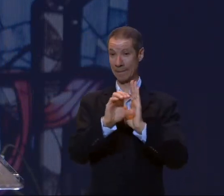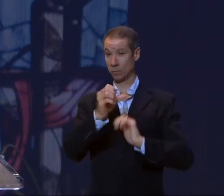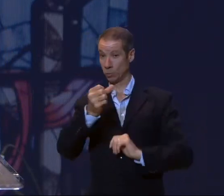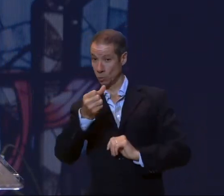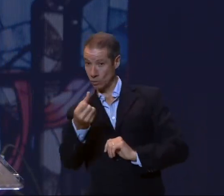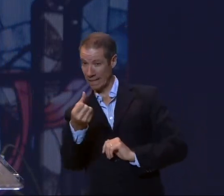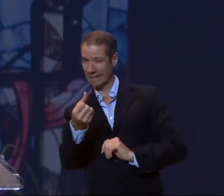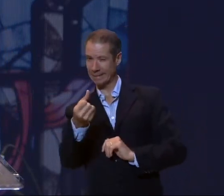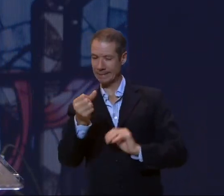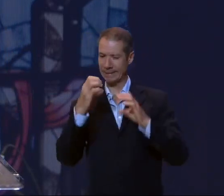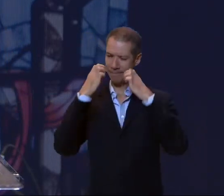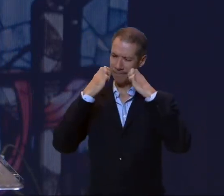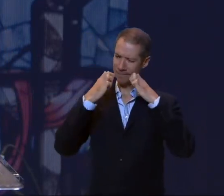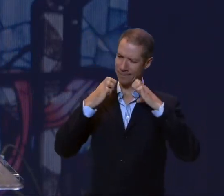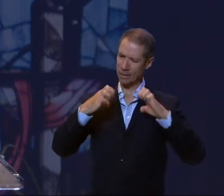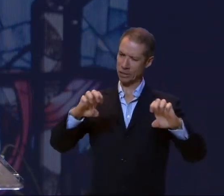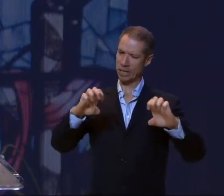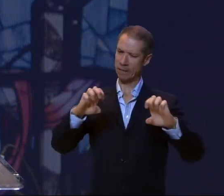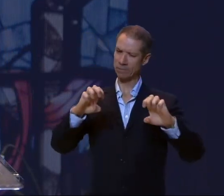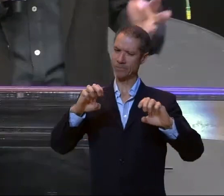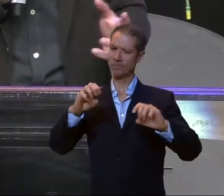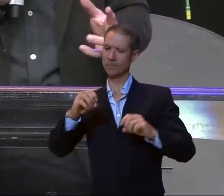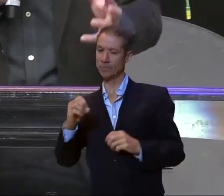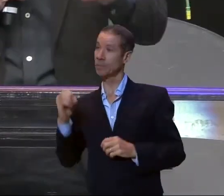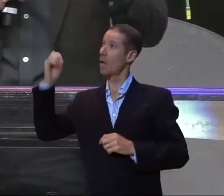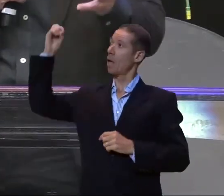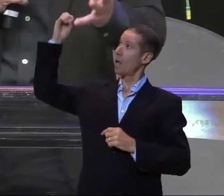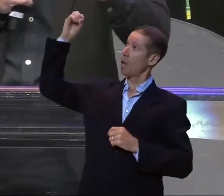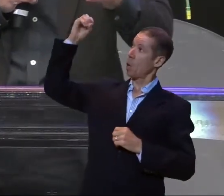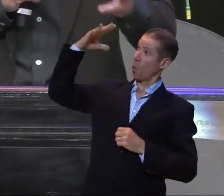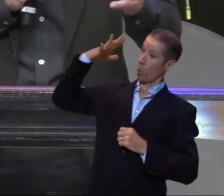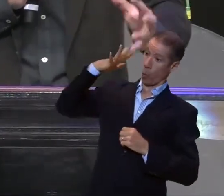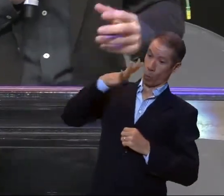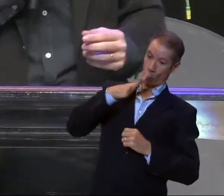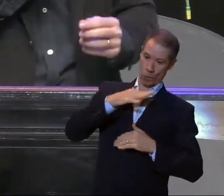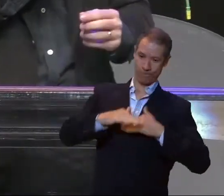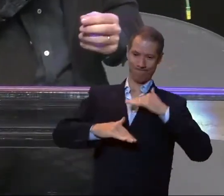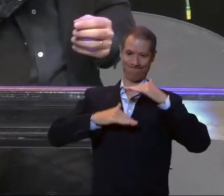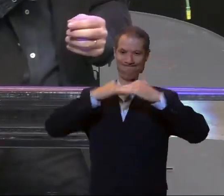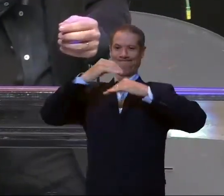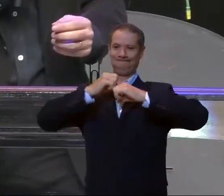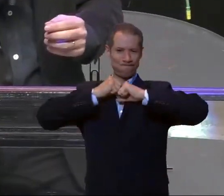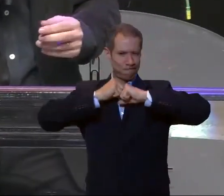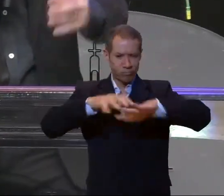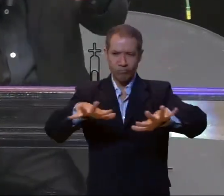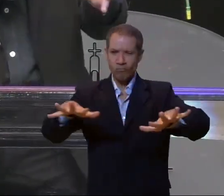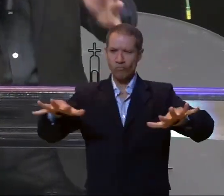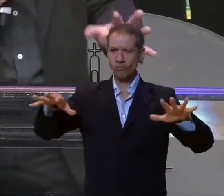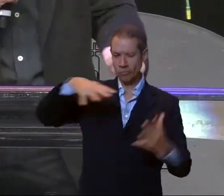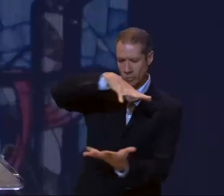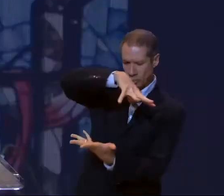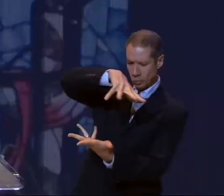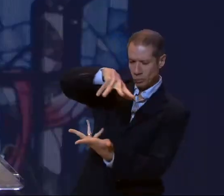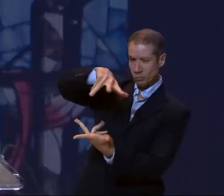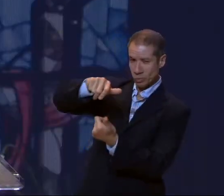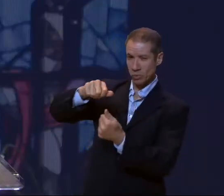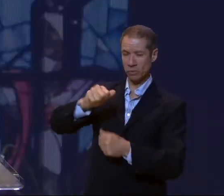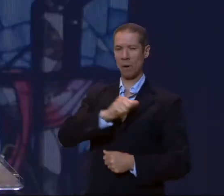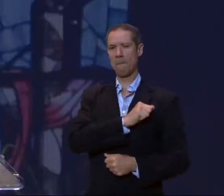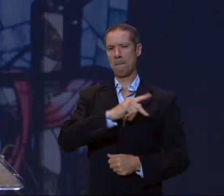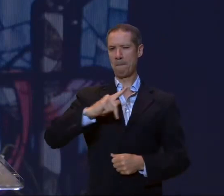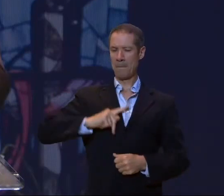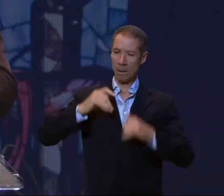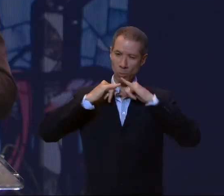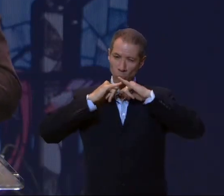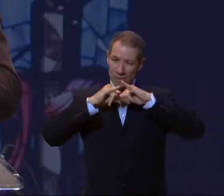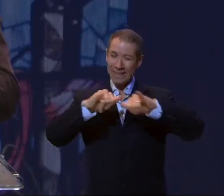o Evangelho frutifica e cresce em todo o mundo. O apóstolo Paulo está declarando